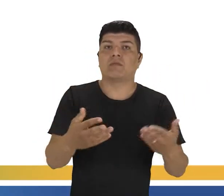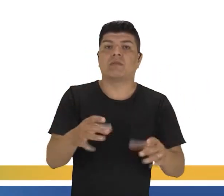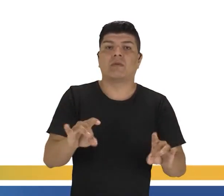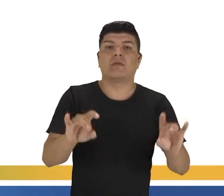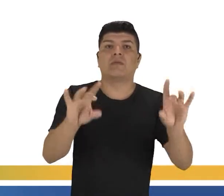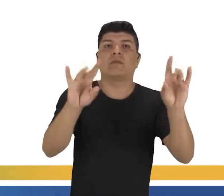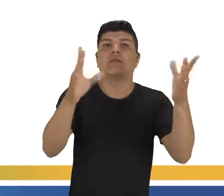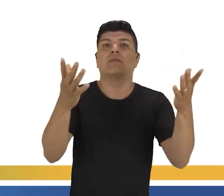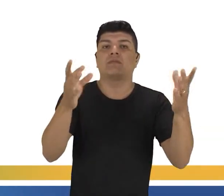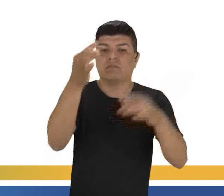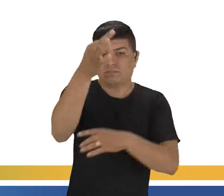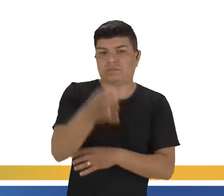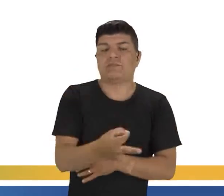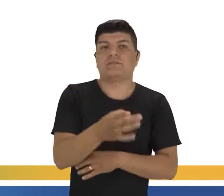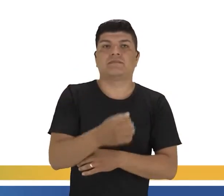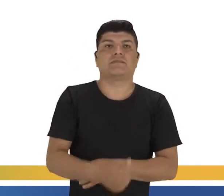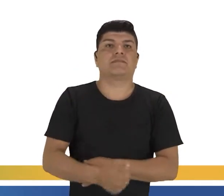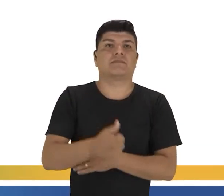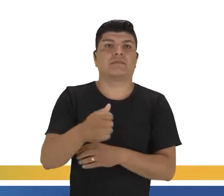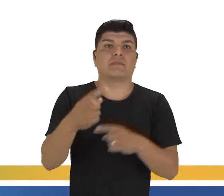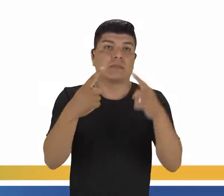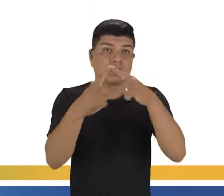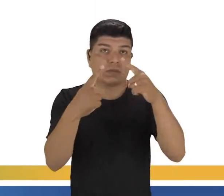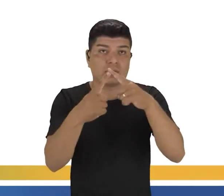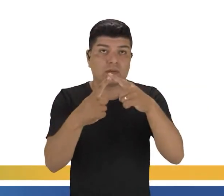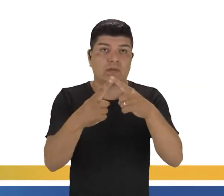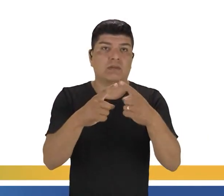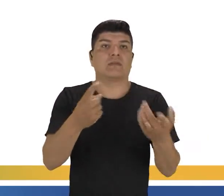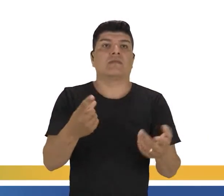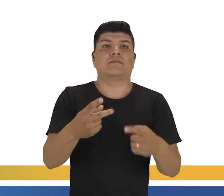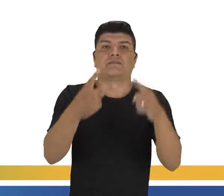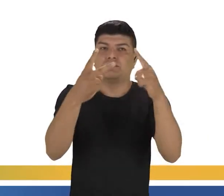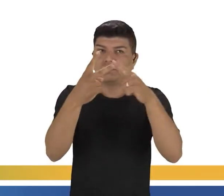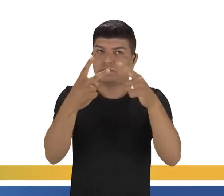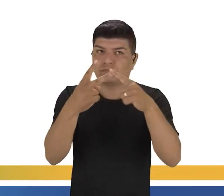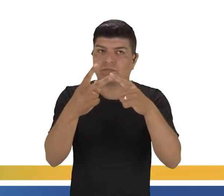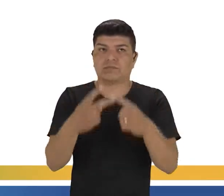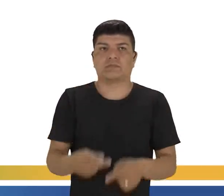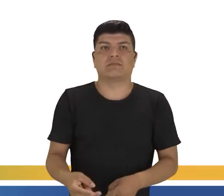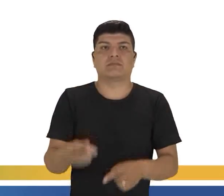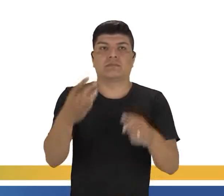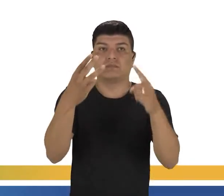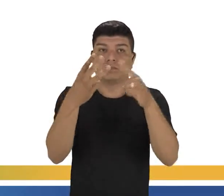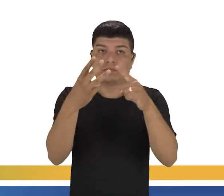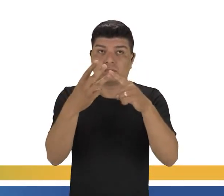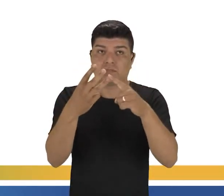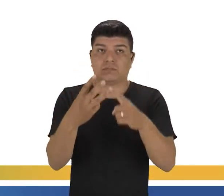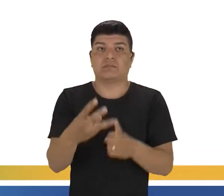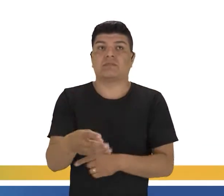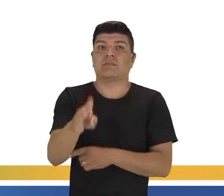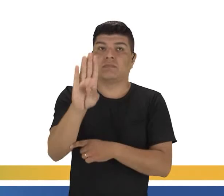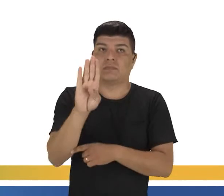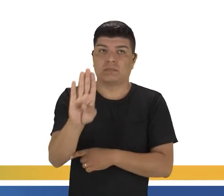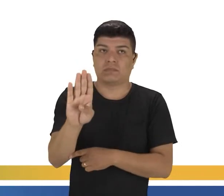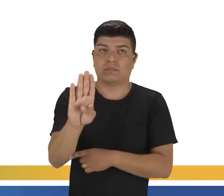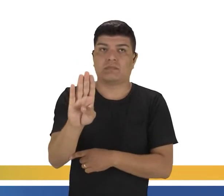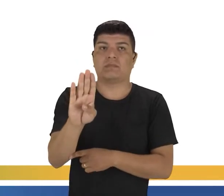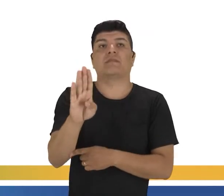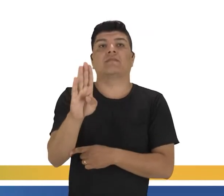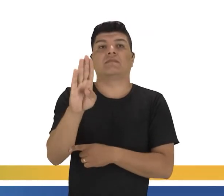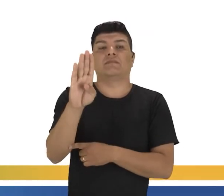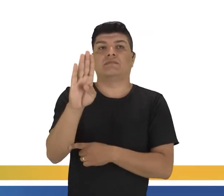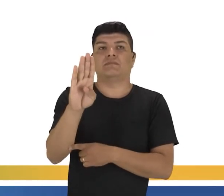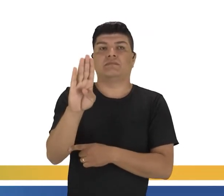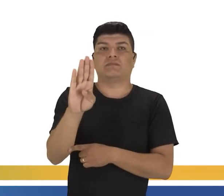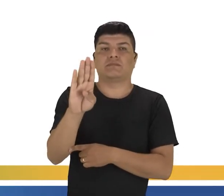alternativas vai estar correta aí? Na primeira, 1 é transcrição, 2 duplicação, 3 tradução. Na B, tradução,